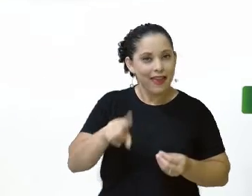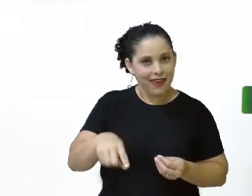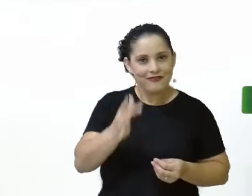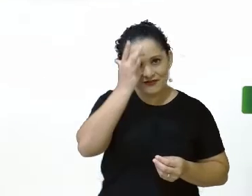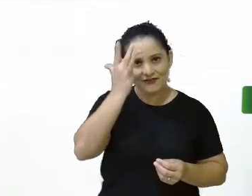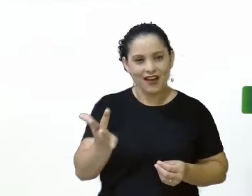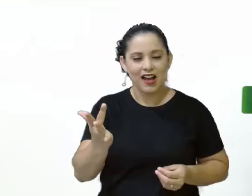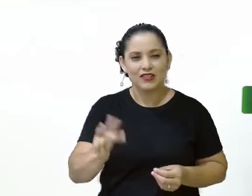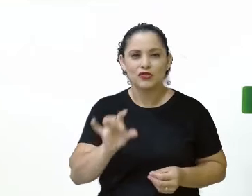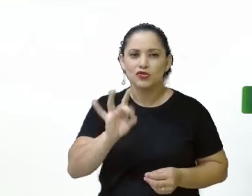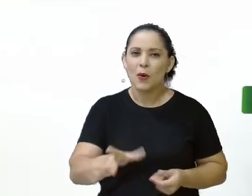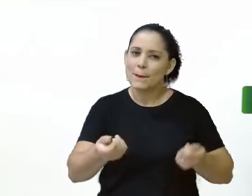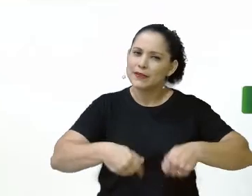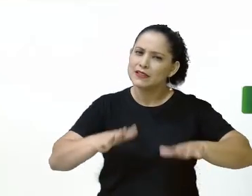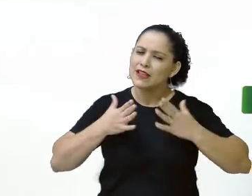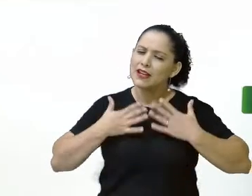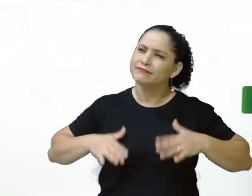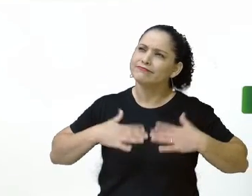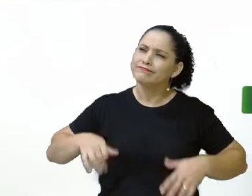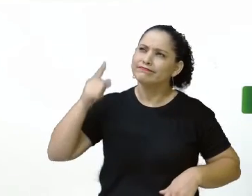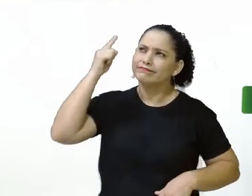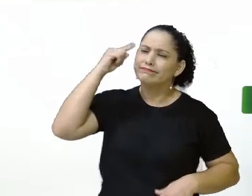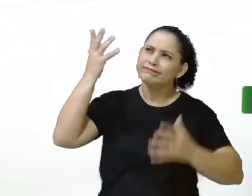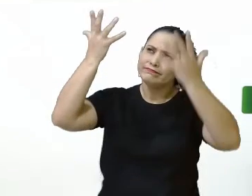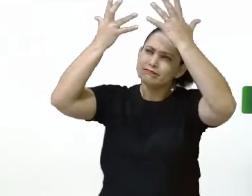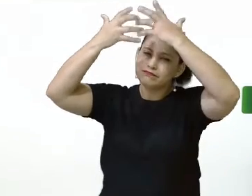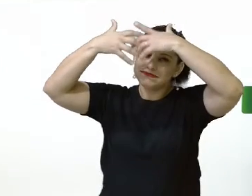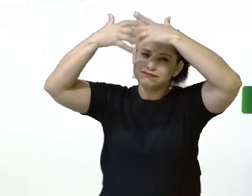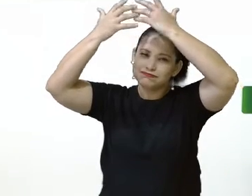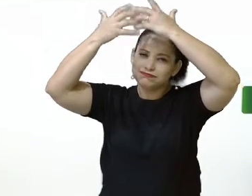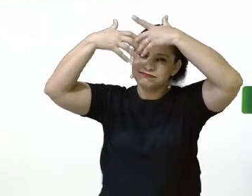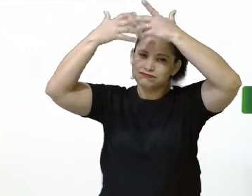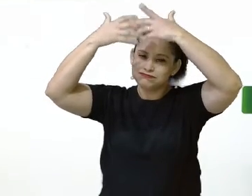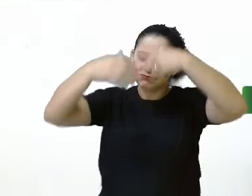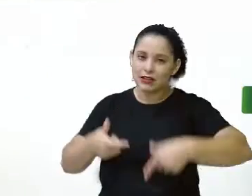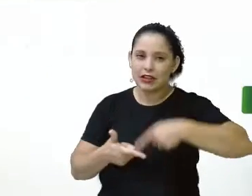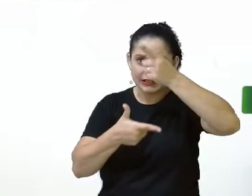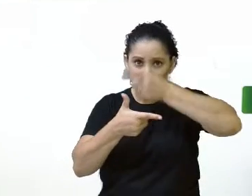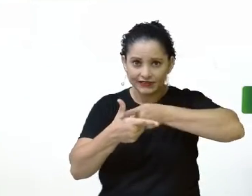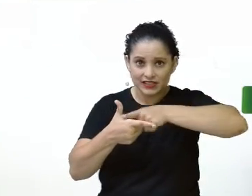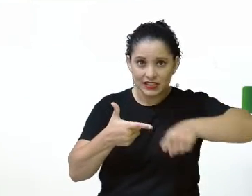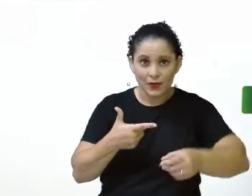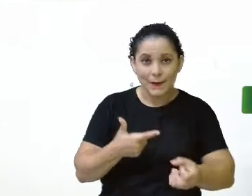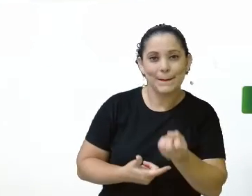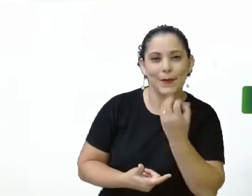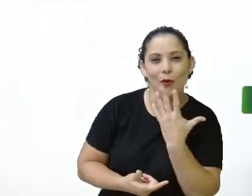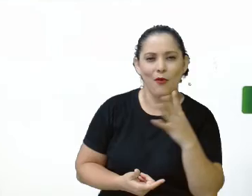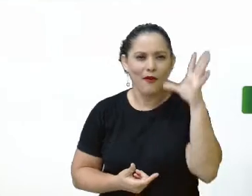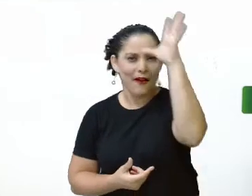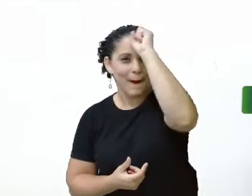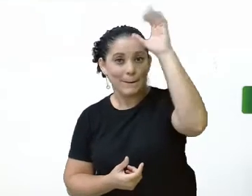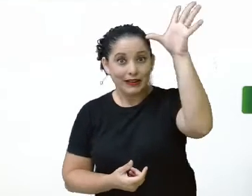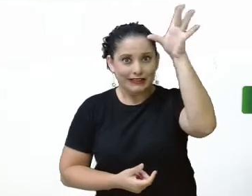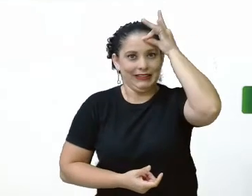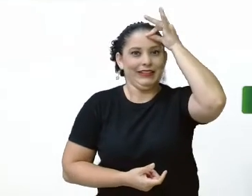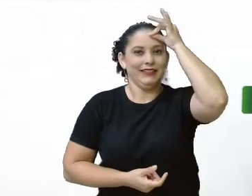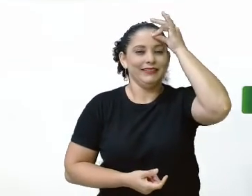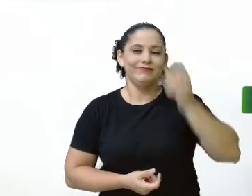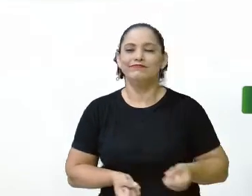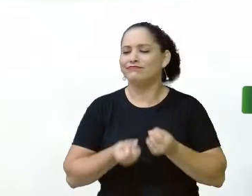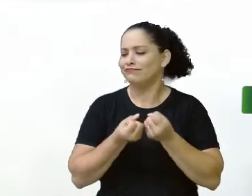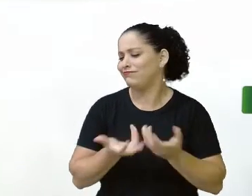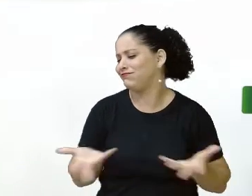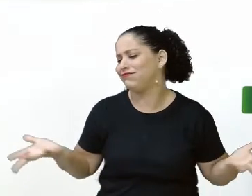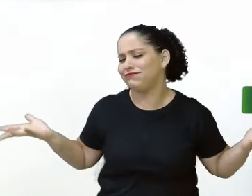um pouco para pensar. Divisão é bom demais, minha gente. Quando a gente aprende o conceito, a gente faz um monte